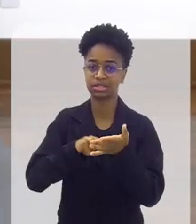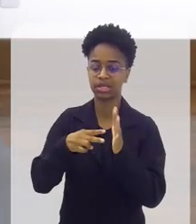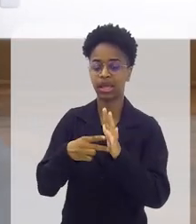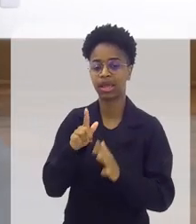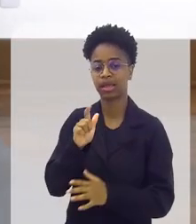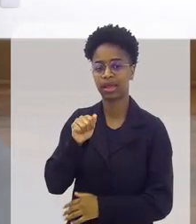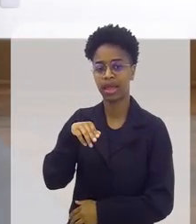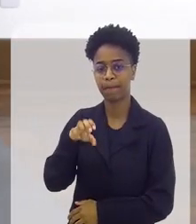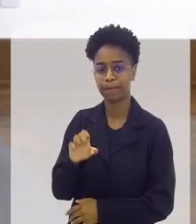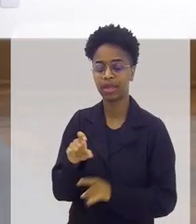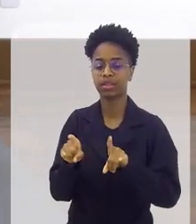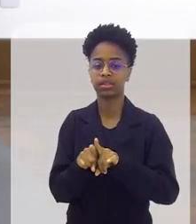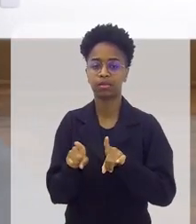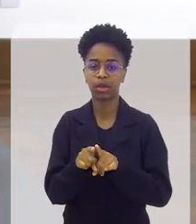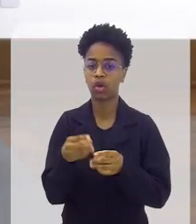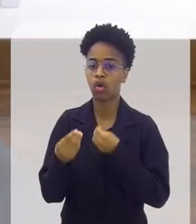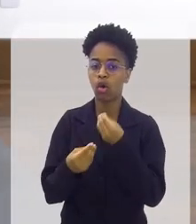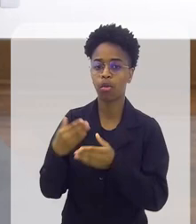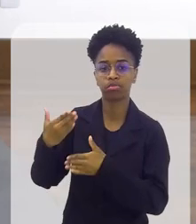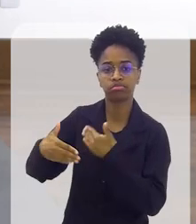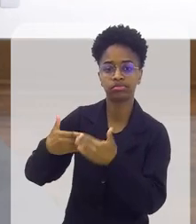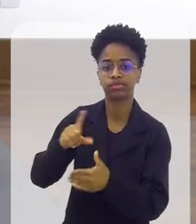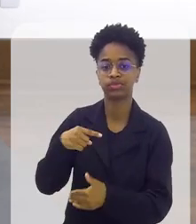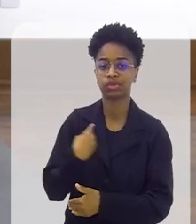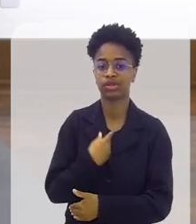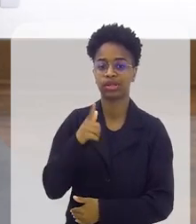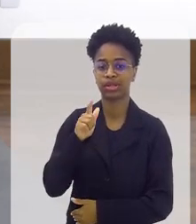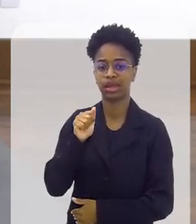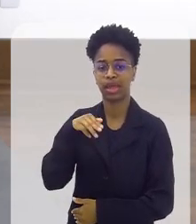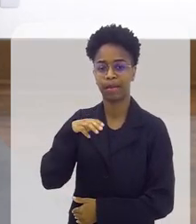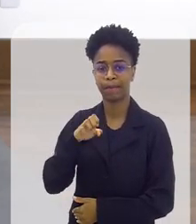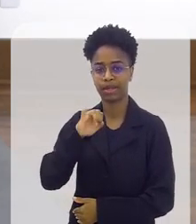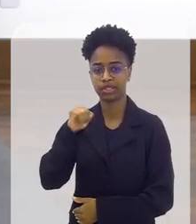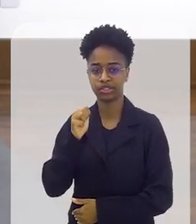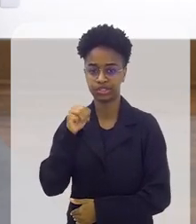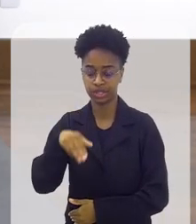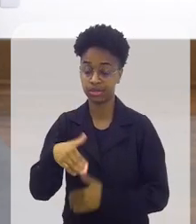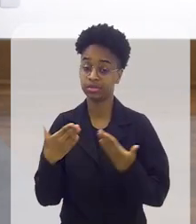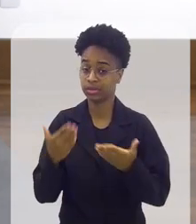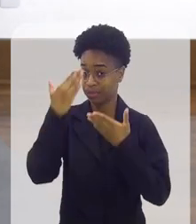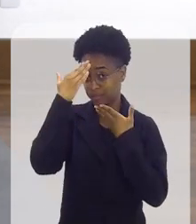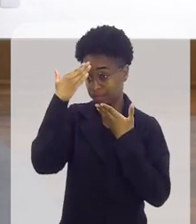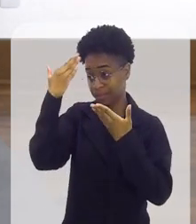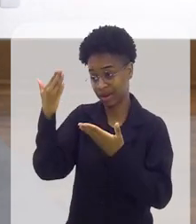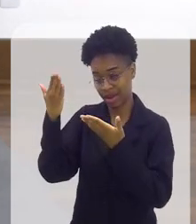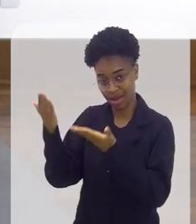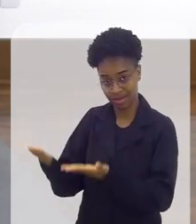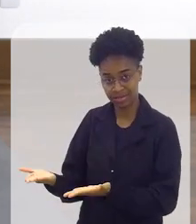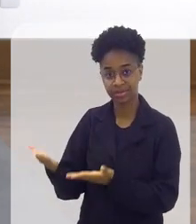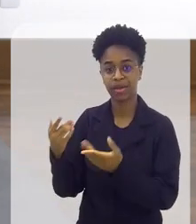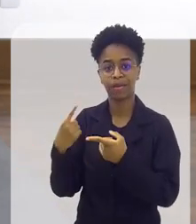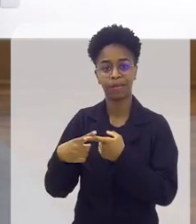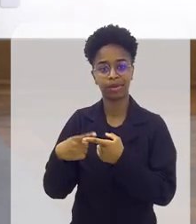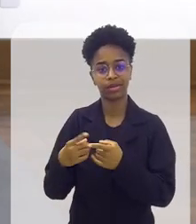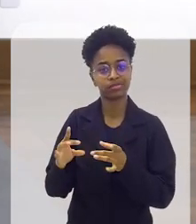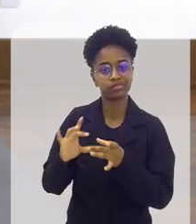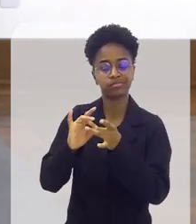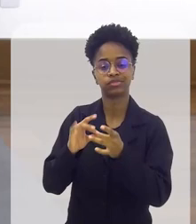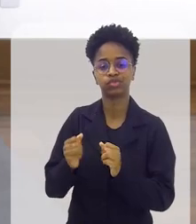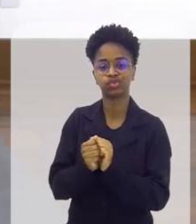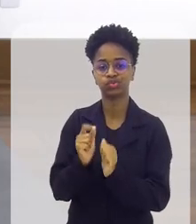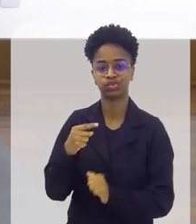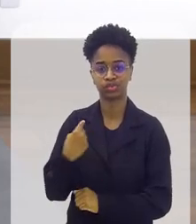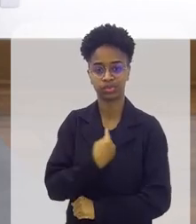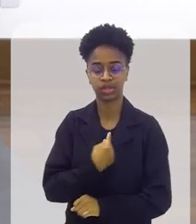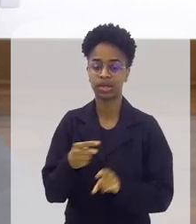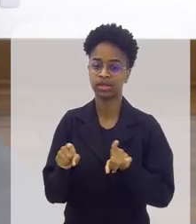é o game e também de como é que está andando aí a nossa Game Jam. Então, eu agradeço a você por estar